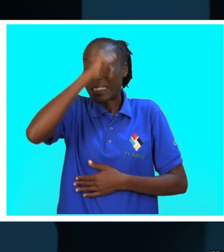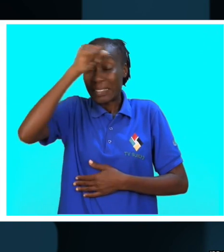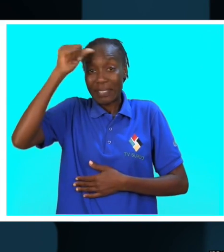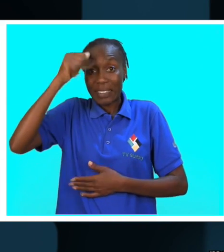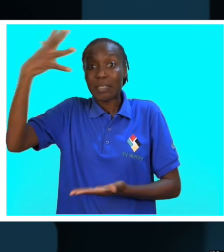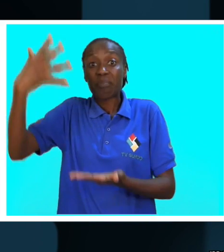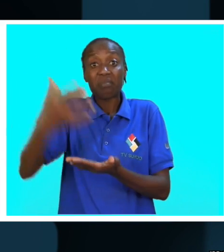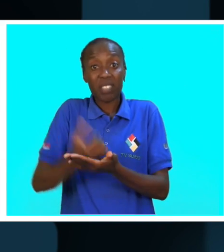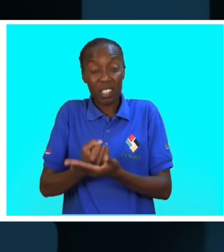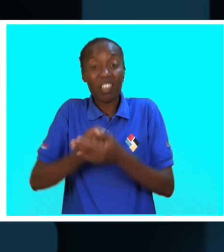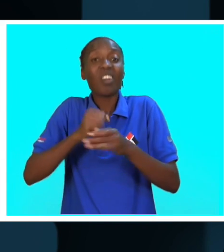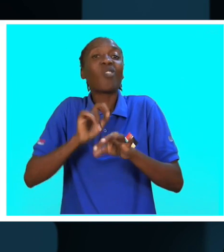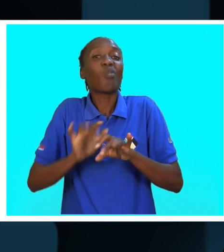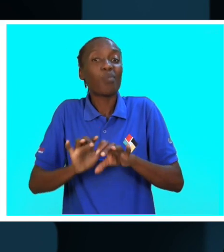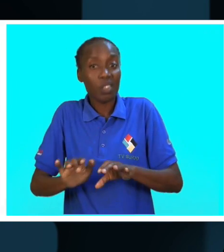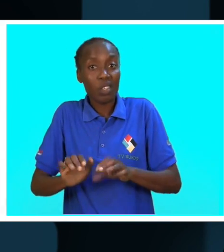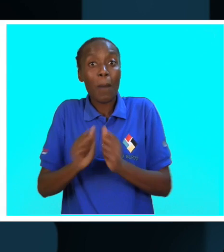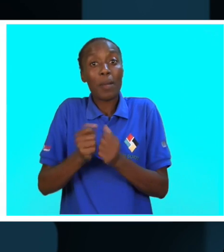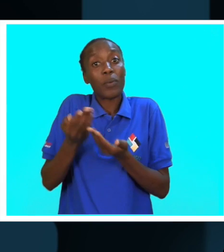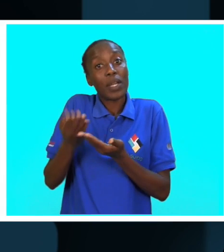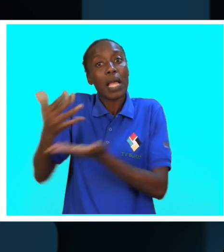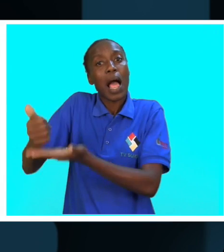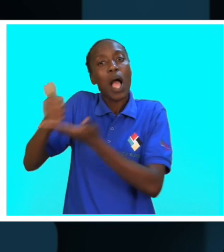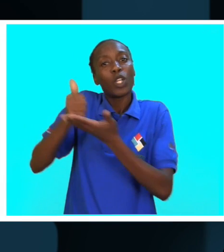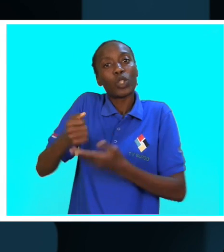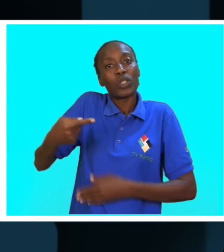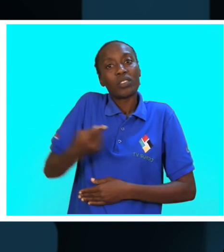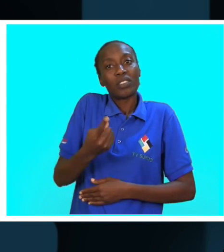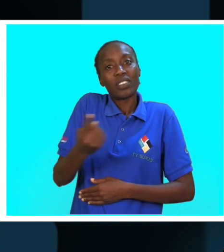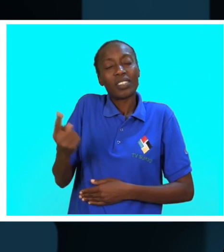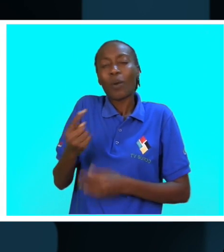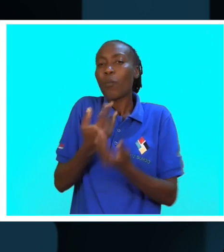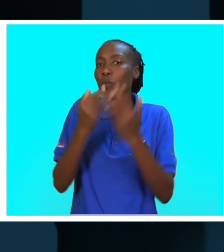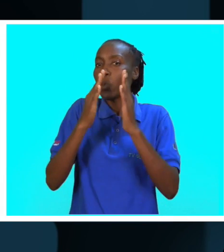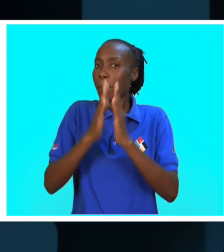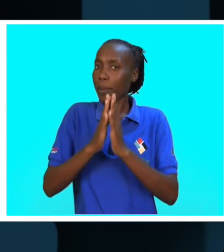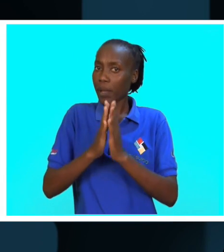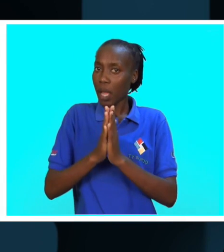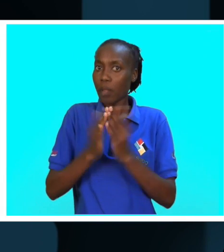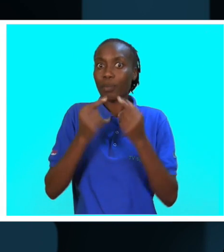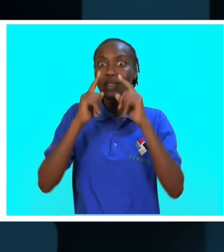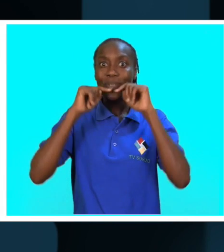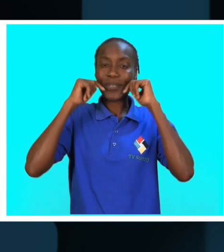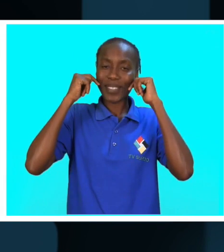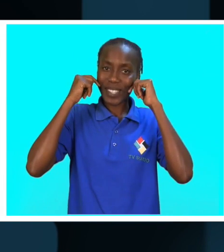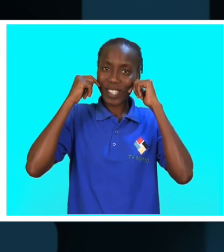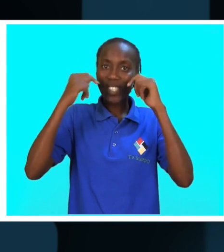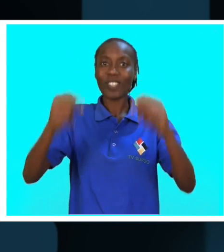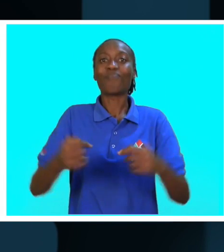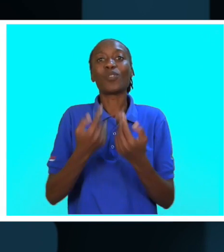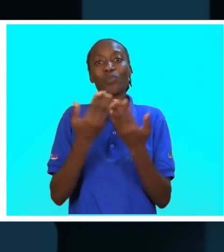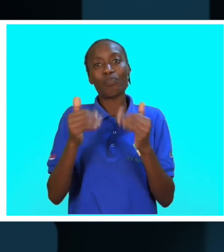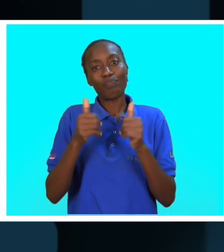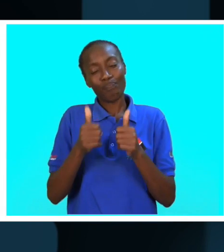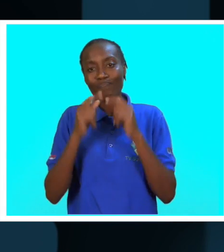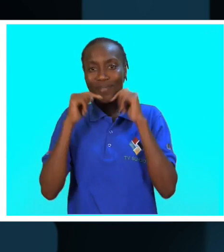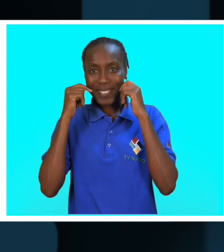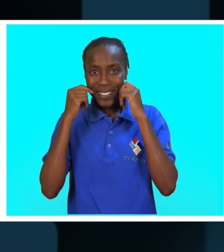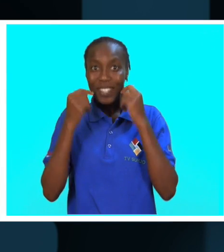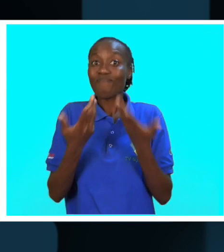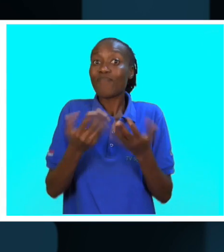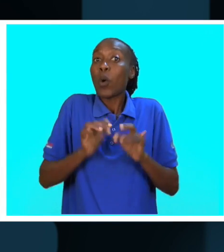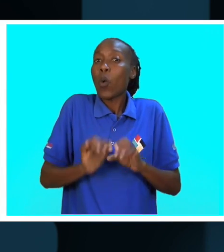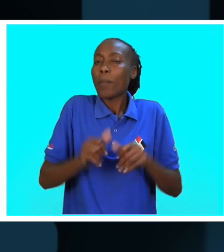para podermos adquirir. Então, com esta ajuda a vossa, agradecemos bastante. Muito feliz. Bem-vindo